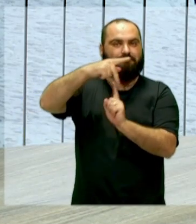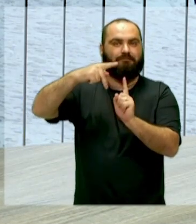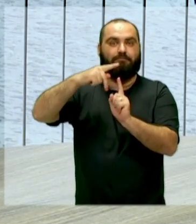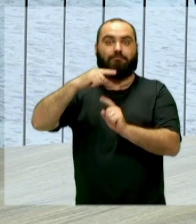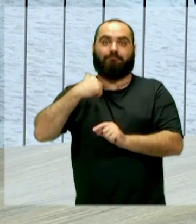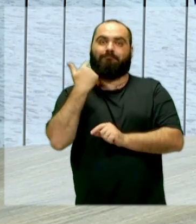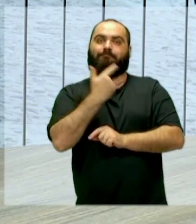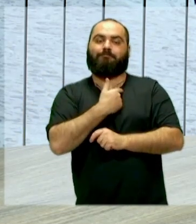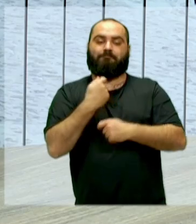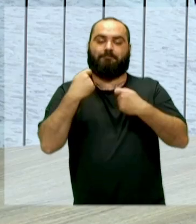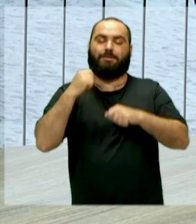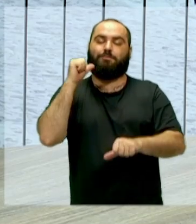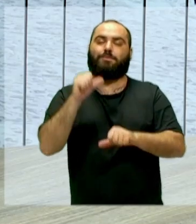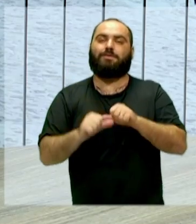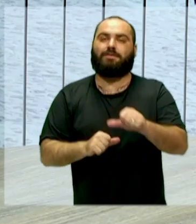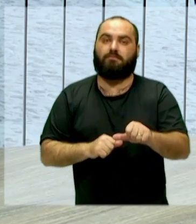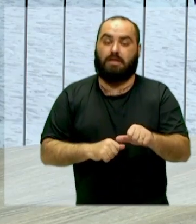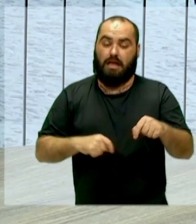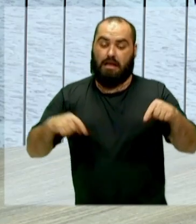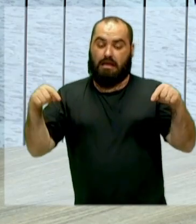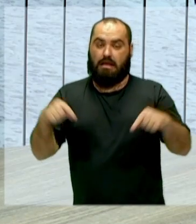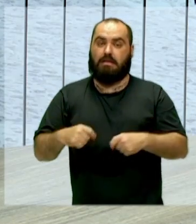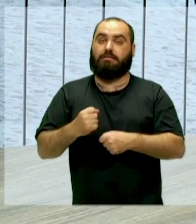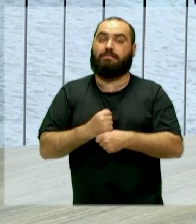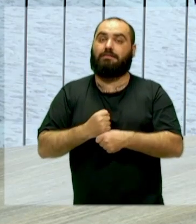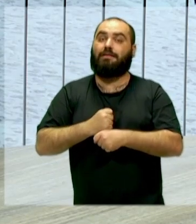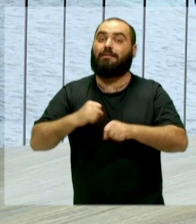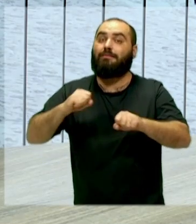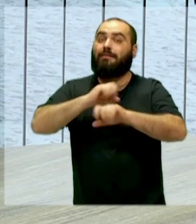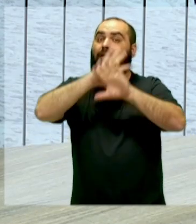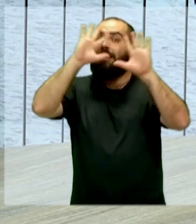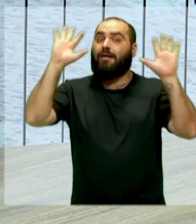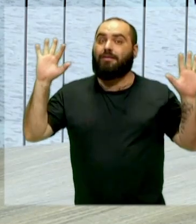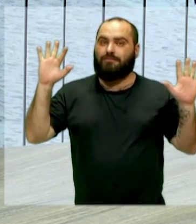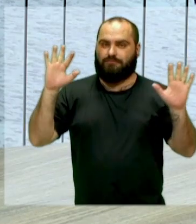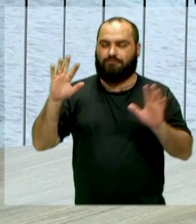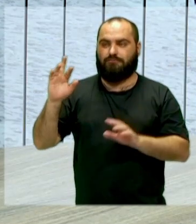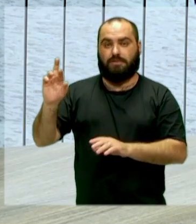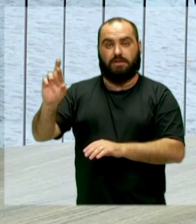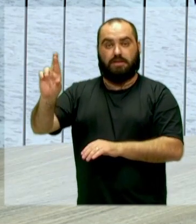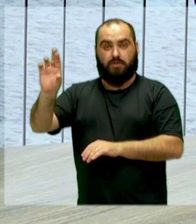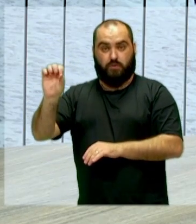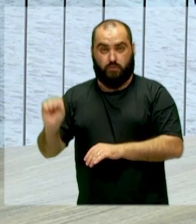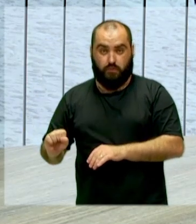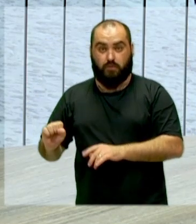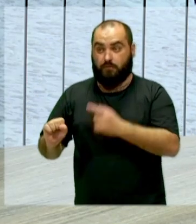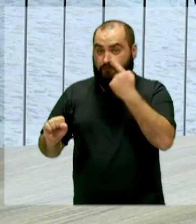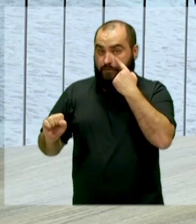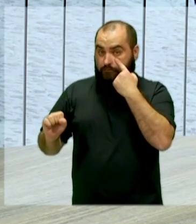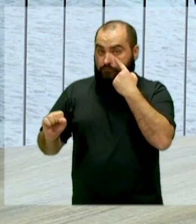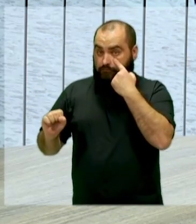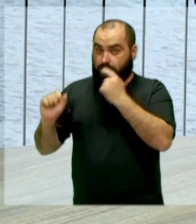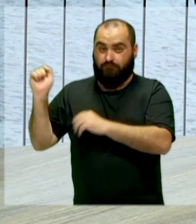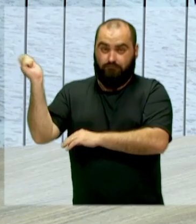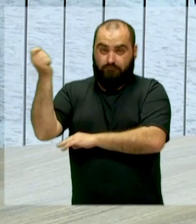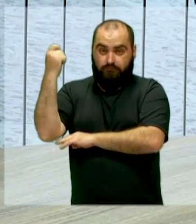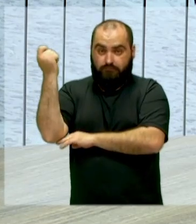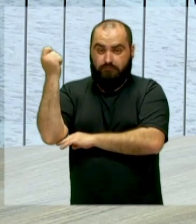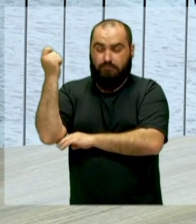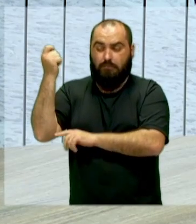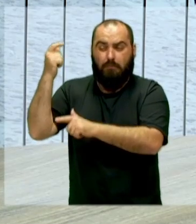gente olhar para isso tudo e esse ano ficou muito claro isso acontecendo né Rio Grande do Sul enfrentando uma das